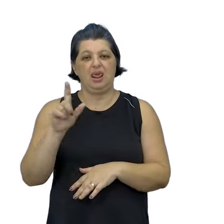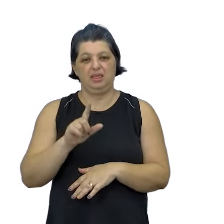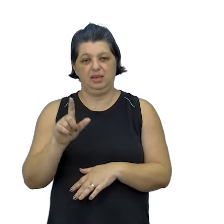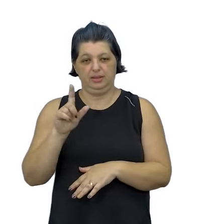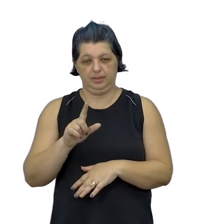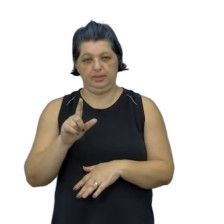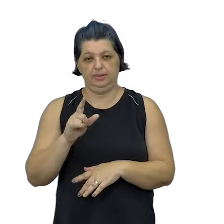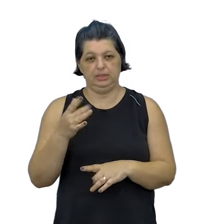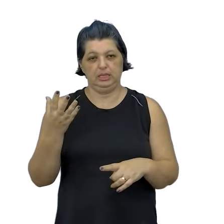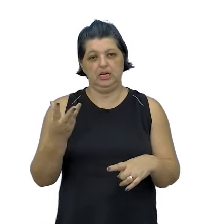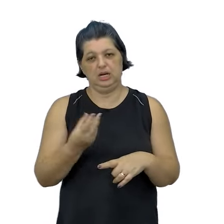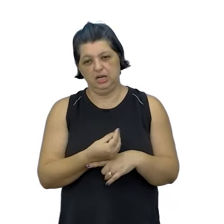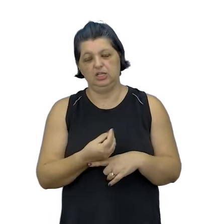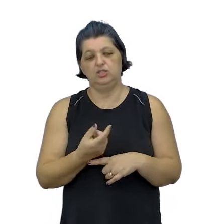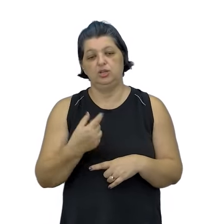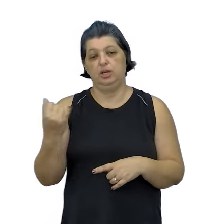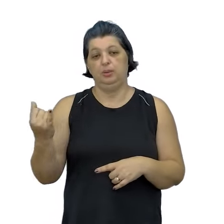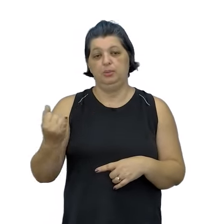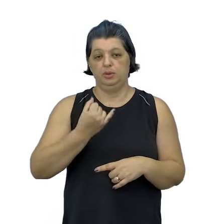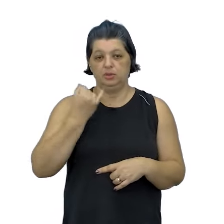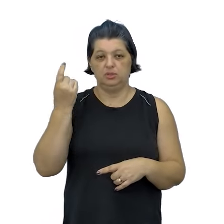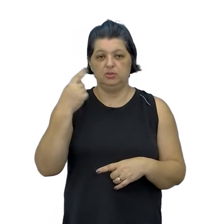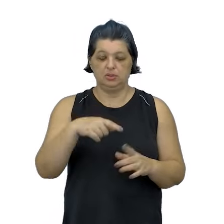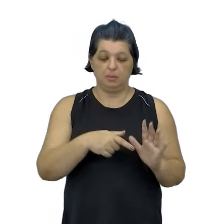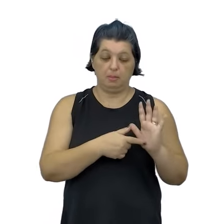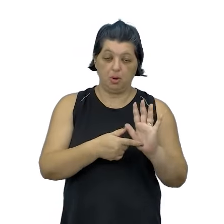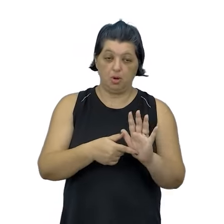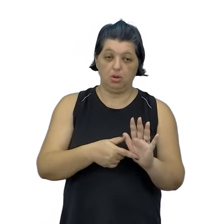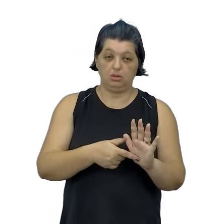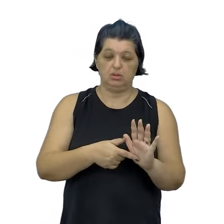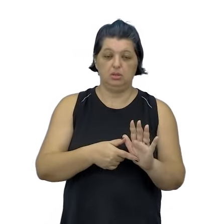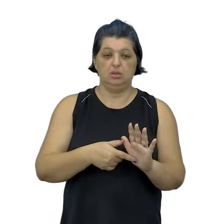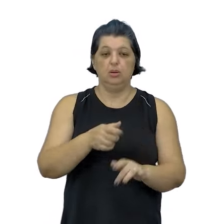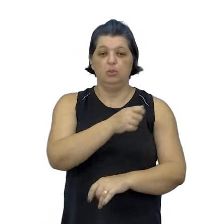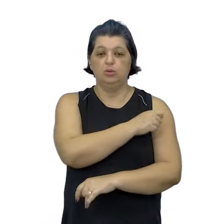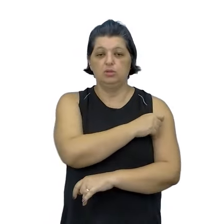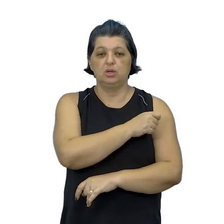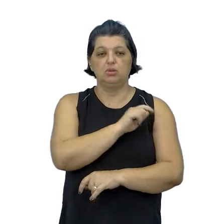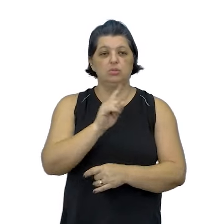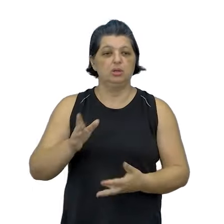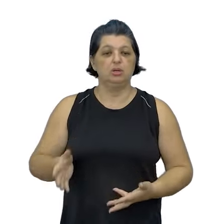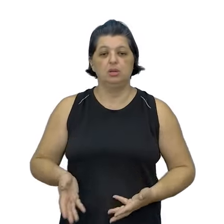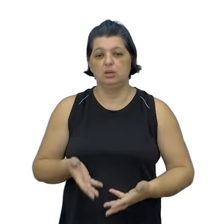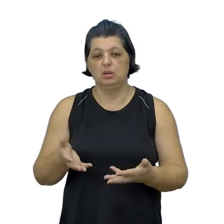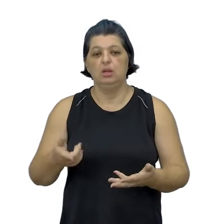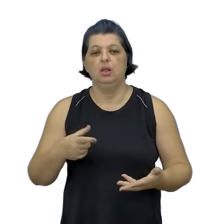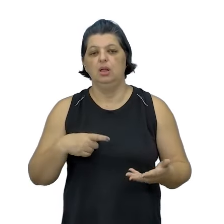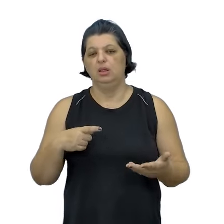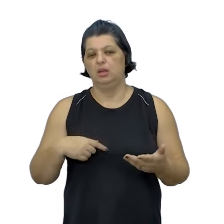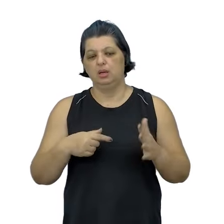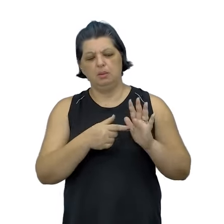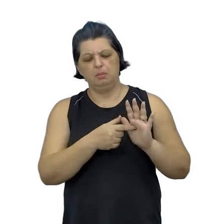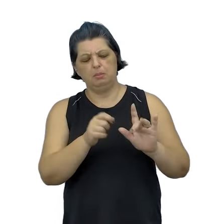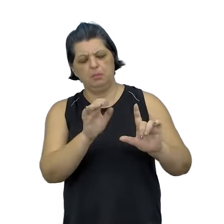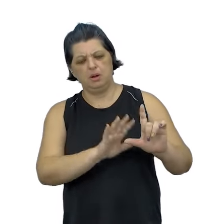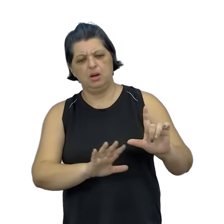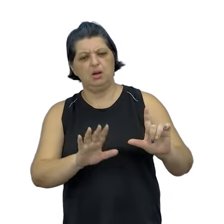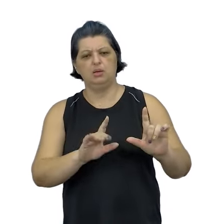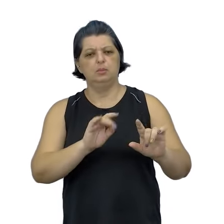que vocês dialogam com eles, né? Mostram para eles, vai provocando para ele ver o que está explícito ou